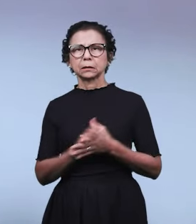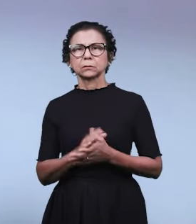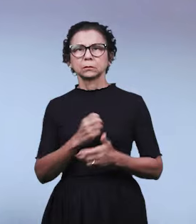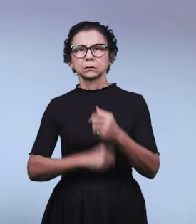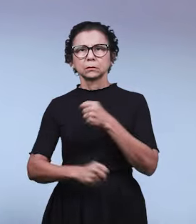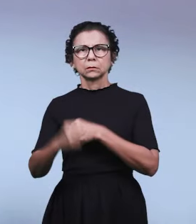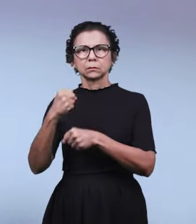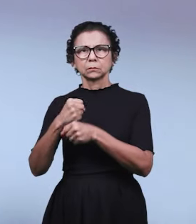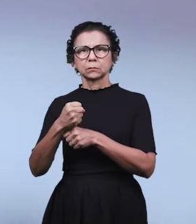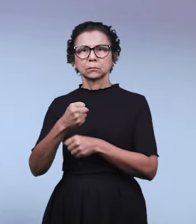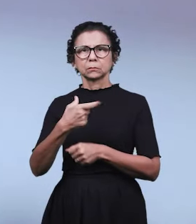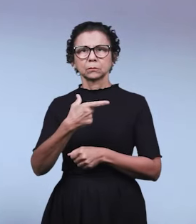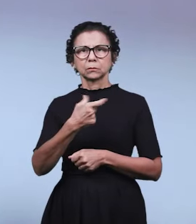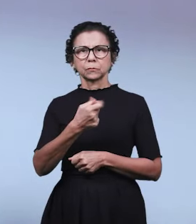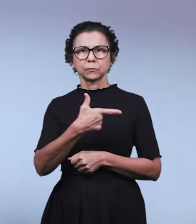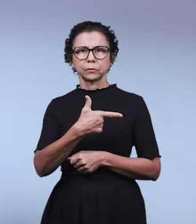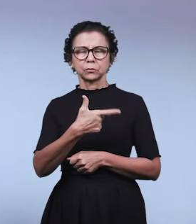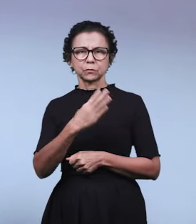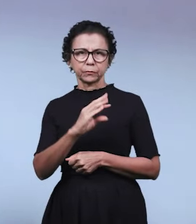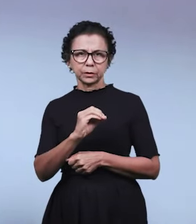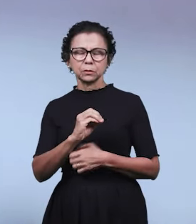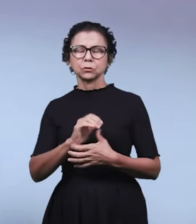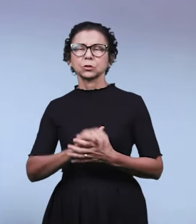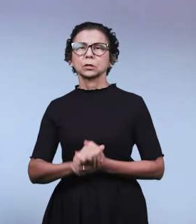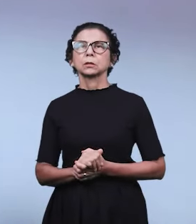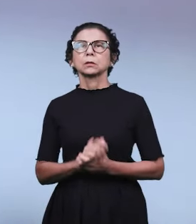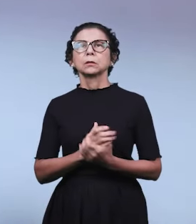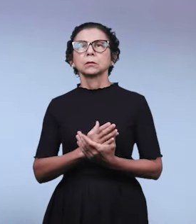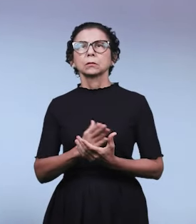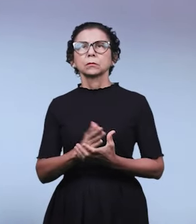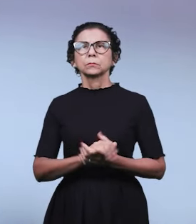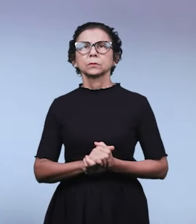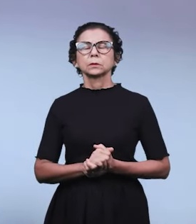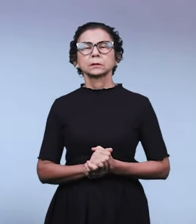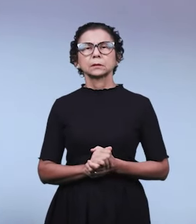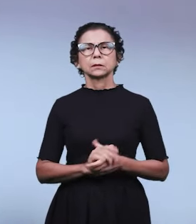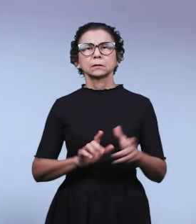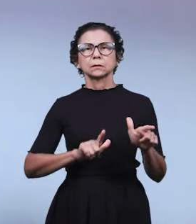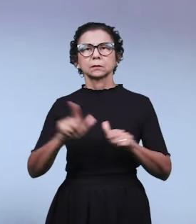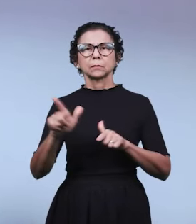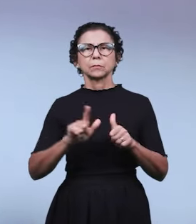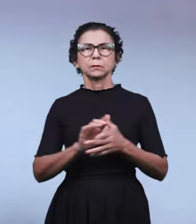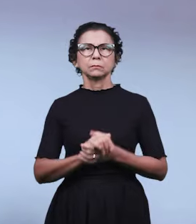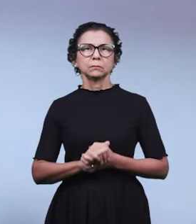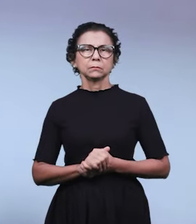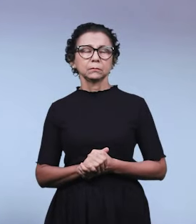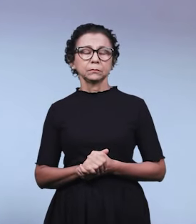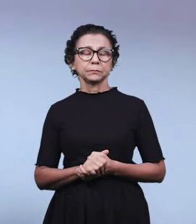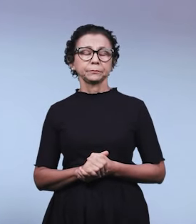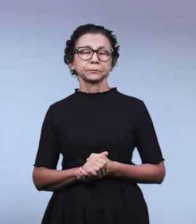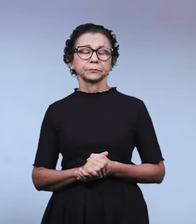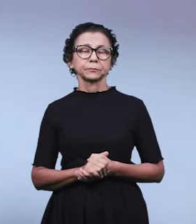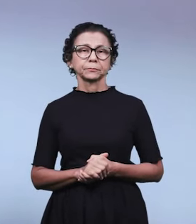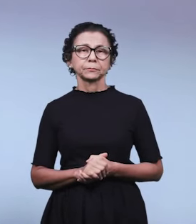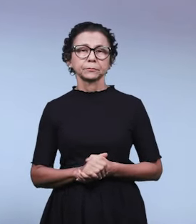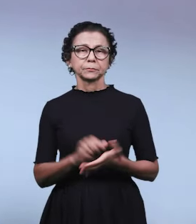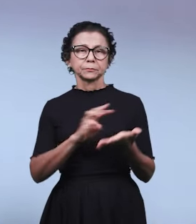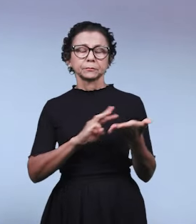nós começamos esse trabalho com o Grupo Organização e Método, por orientação também do Senhor, do pastor Gideuti, a questão